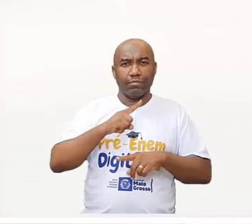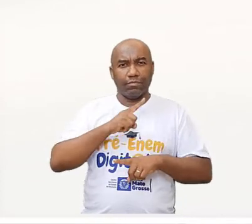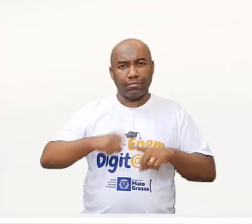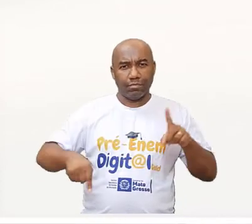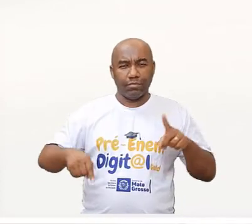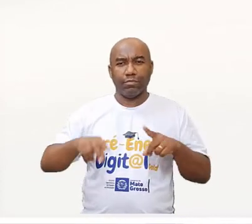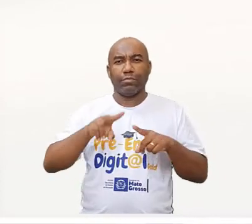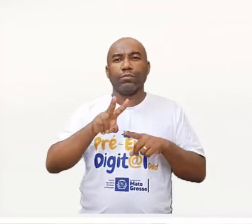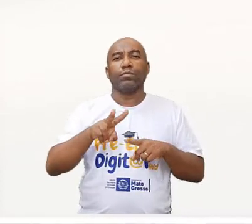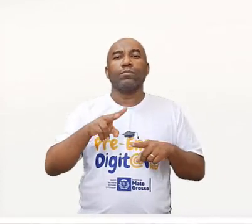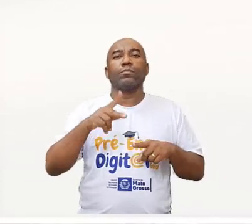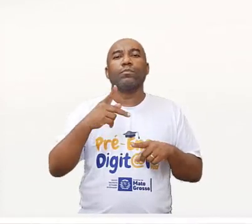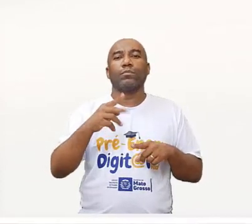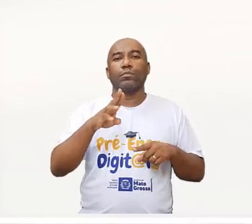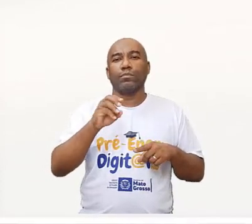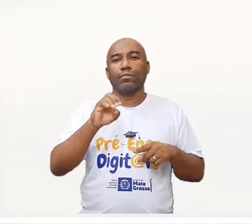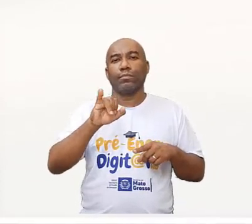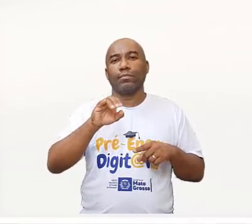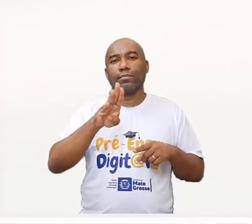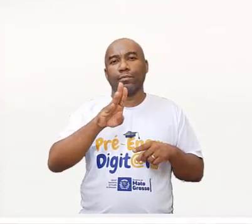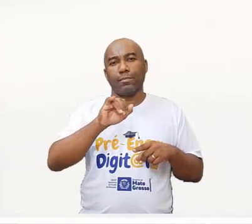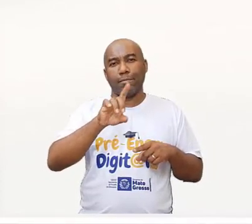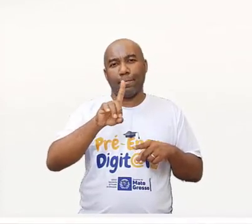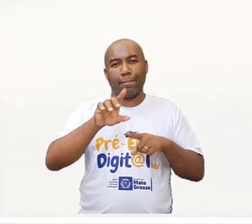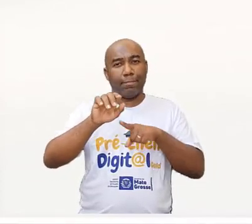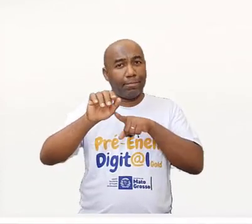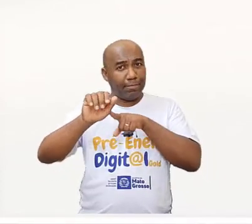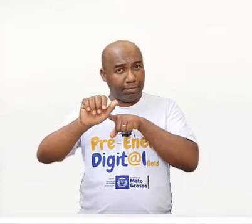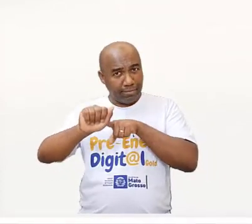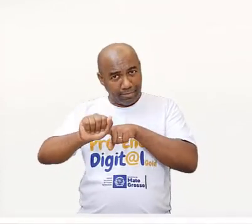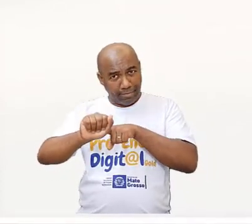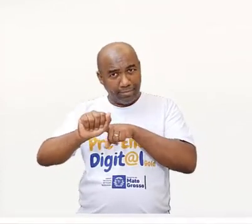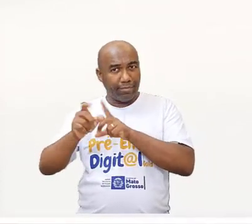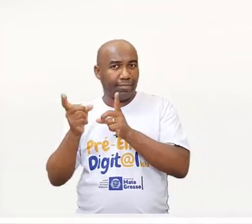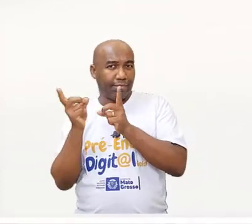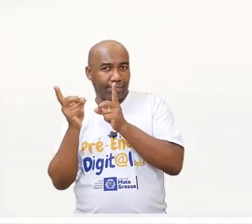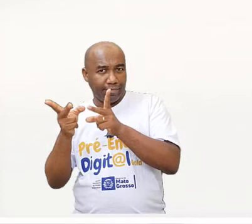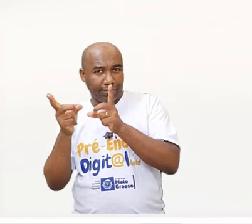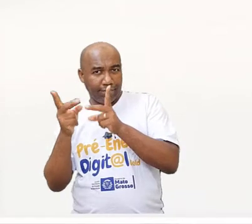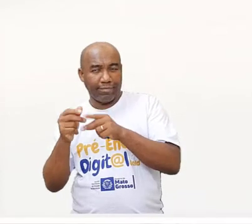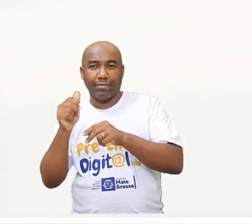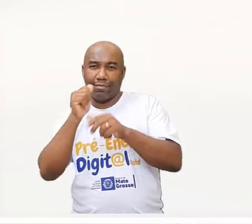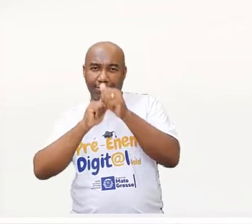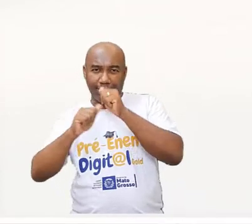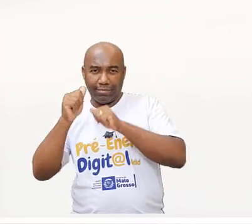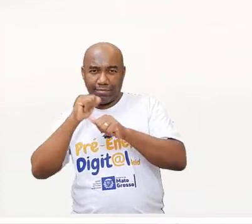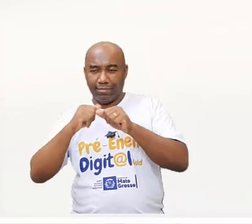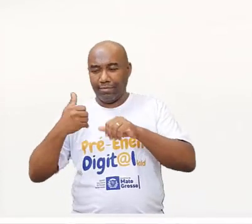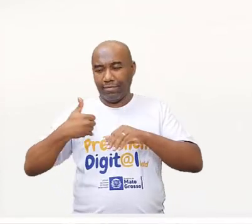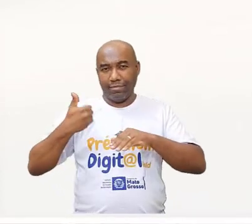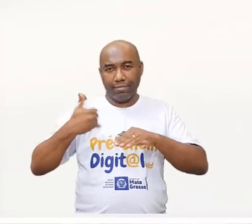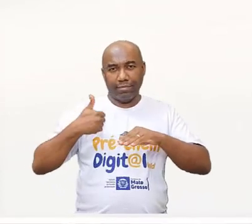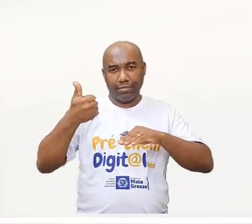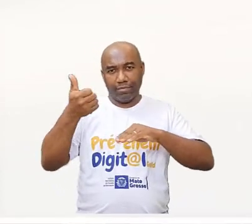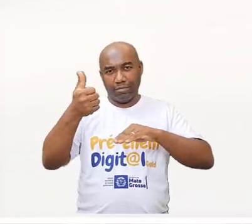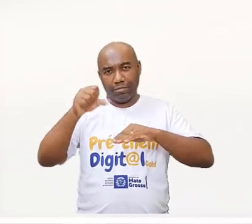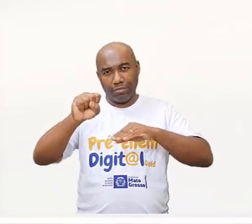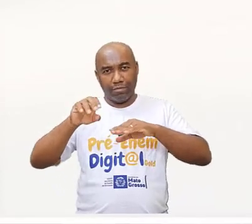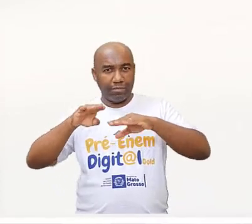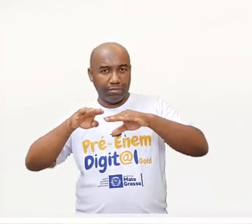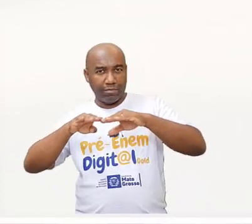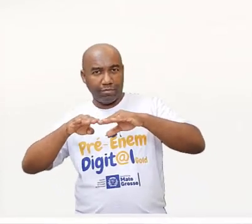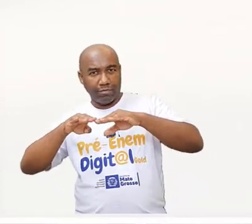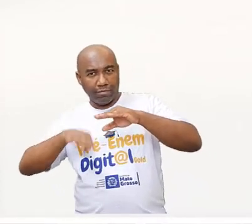bebidas alcoólicas, de bebida alcoólica ou bebidas alcoólicas para menores de 18 anos. É